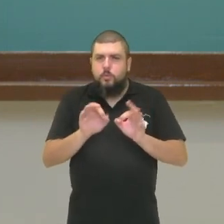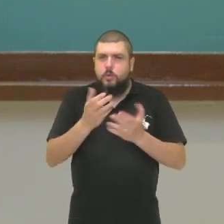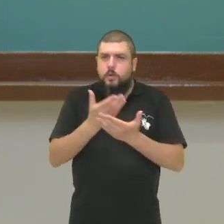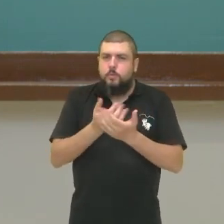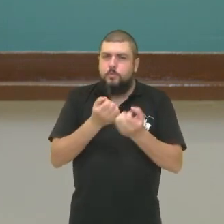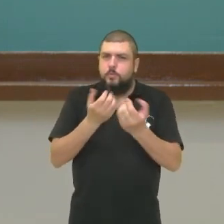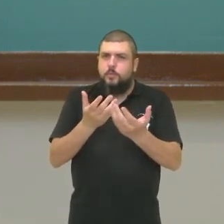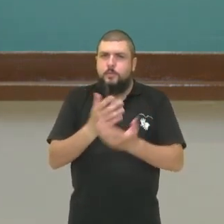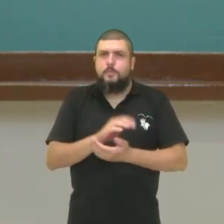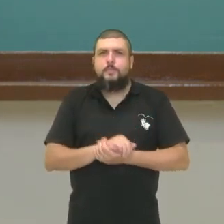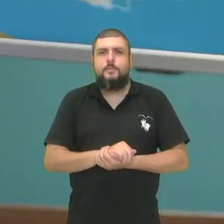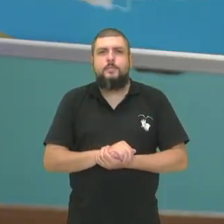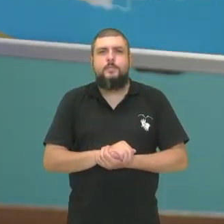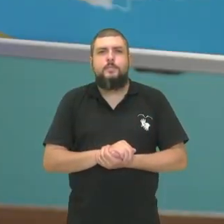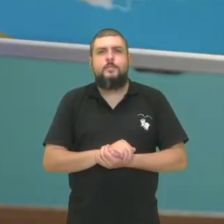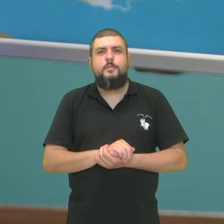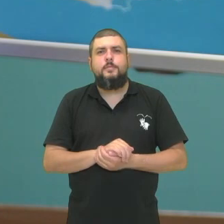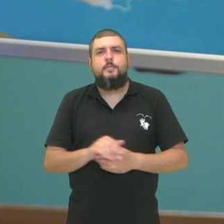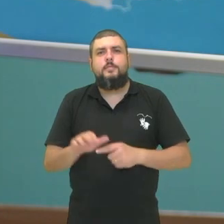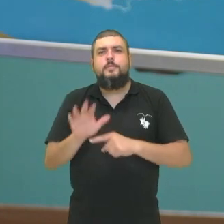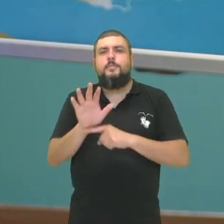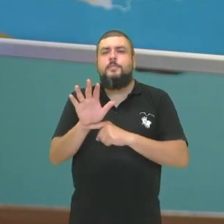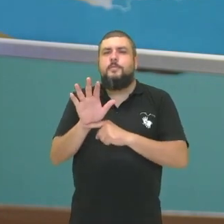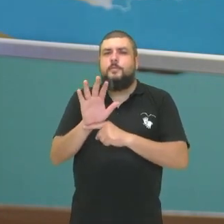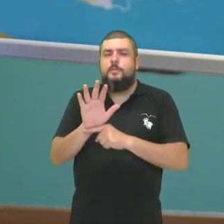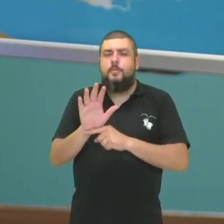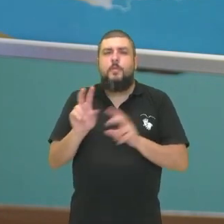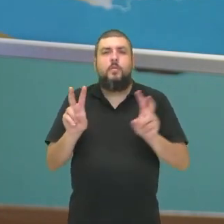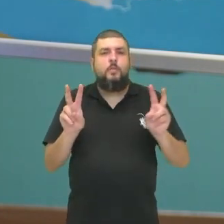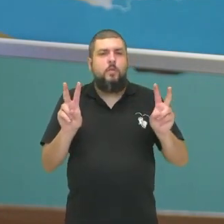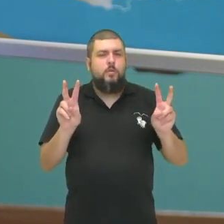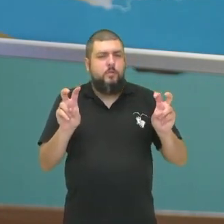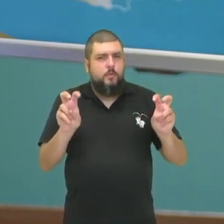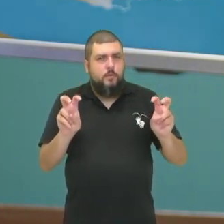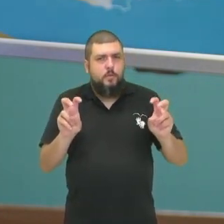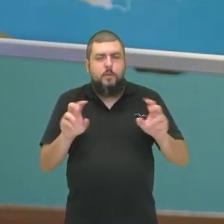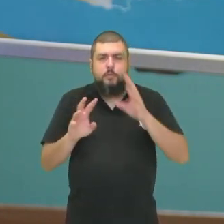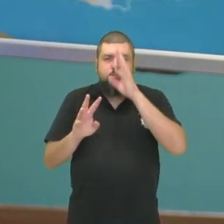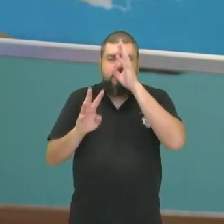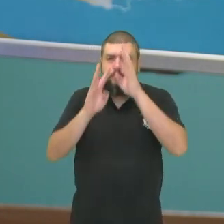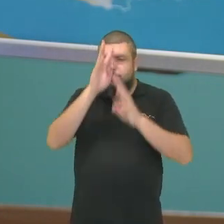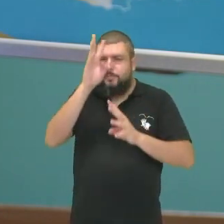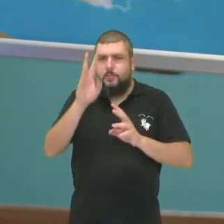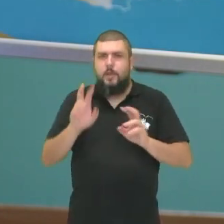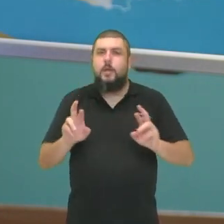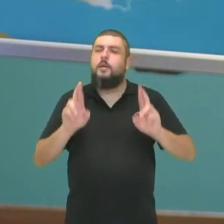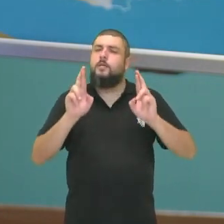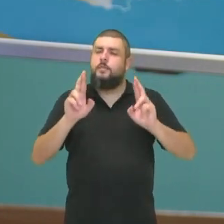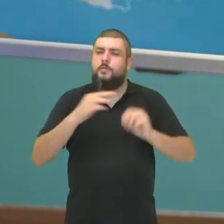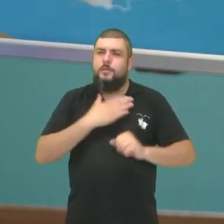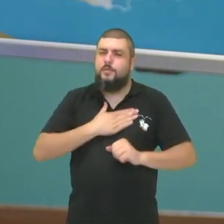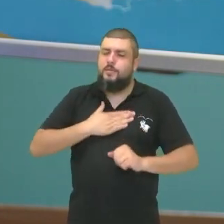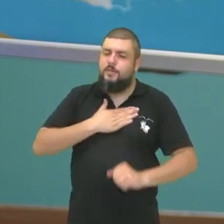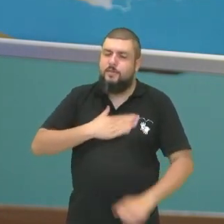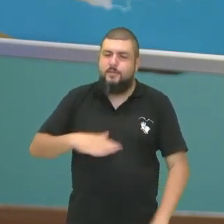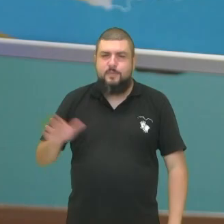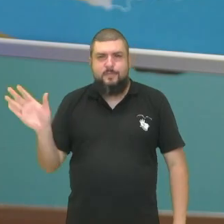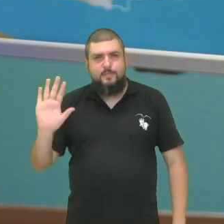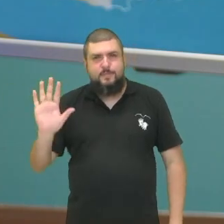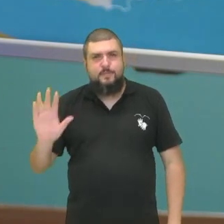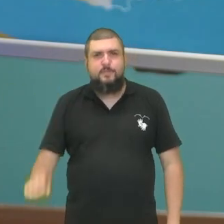aula. E neste vídeo nós falamos sobre improvisação. Espero que vocês tenham gostado